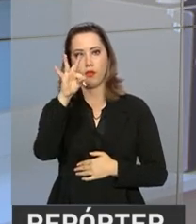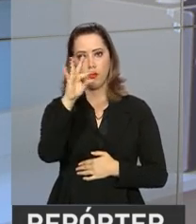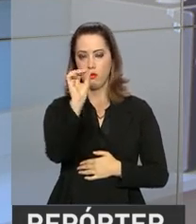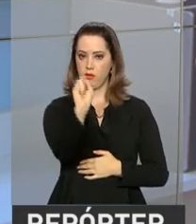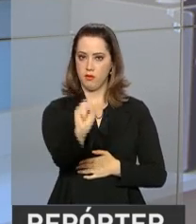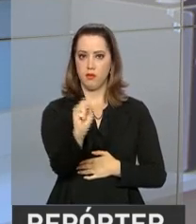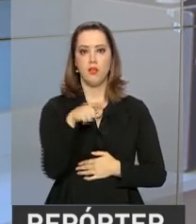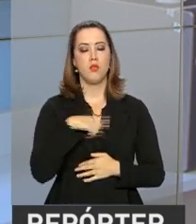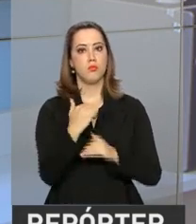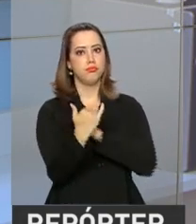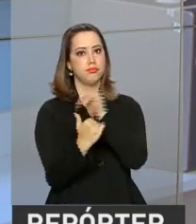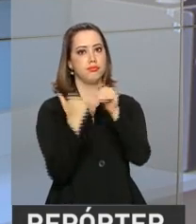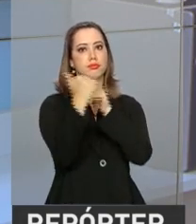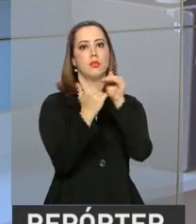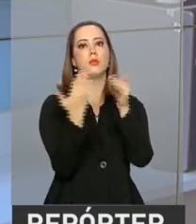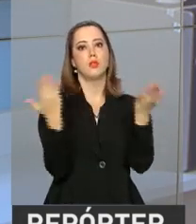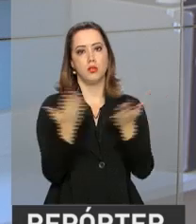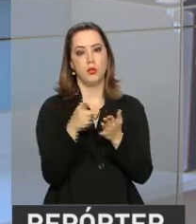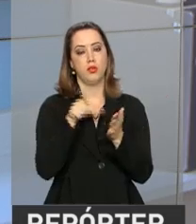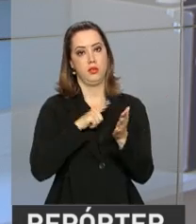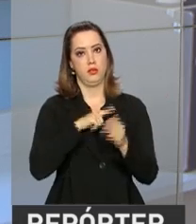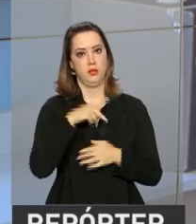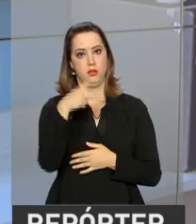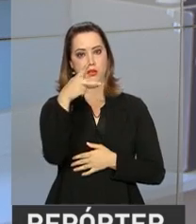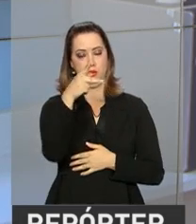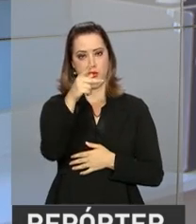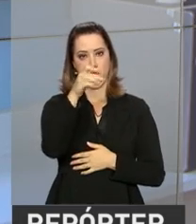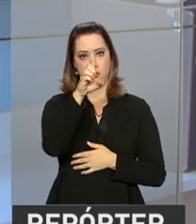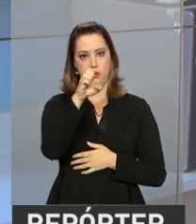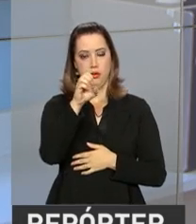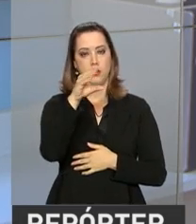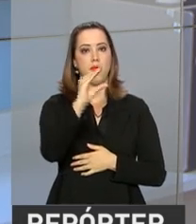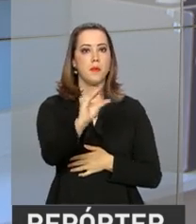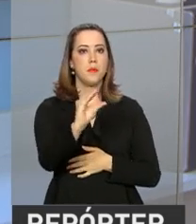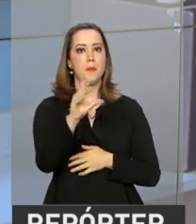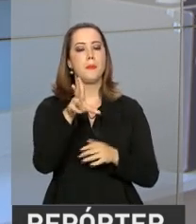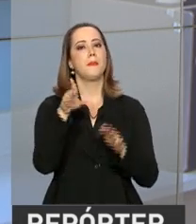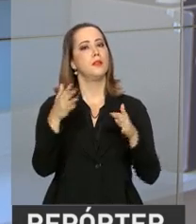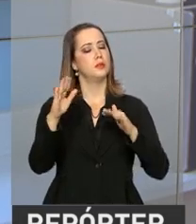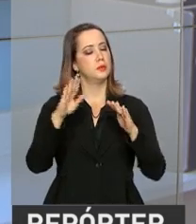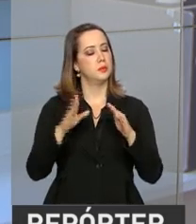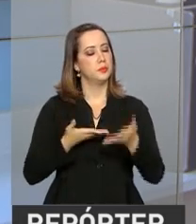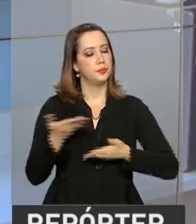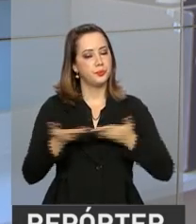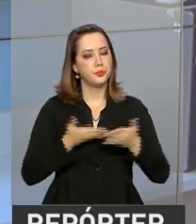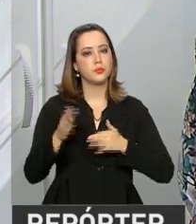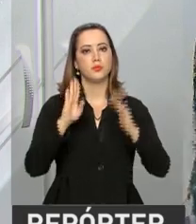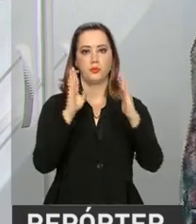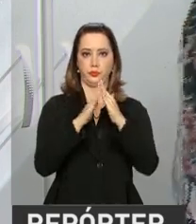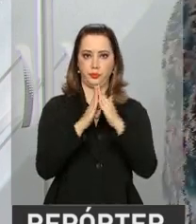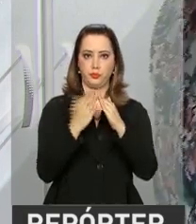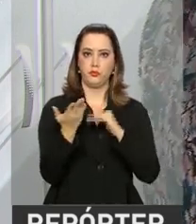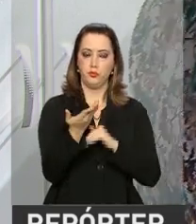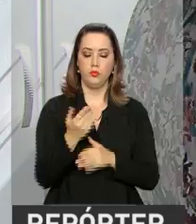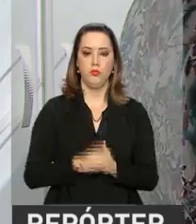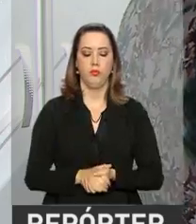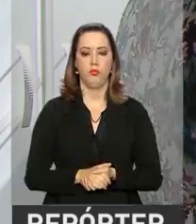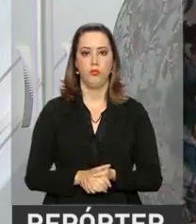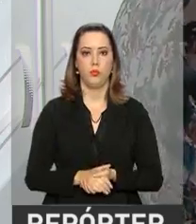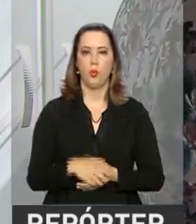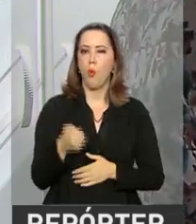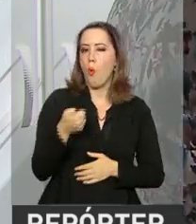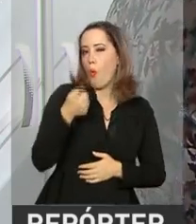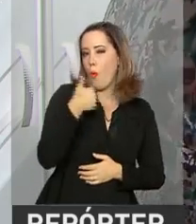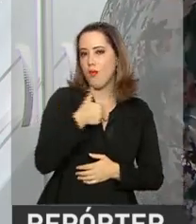conhecida como PEC das domésticas em um ano o passou de 600% há quase